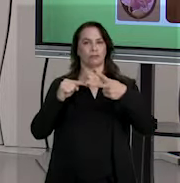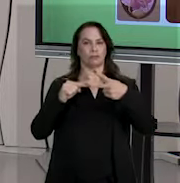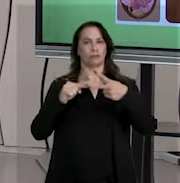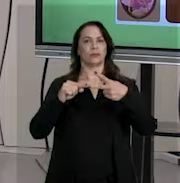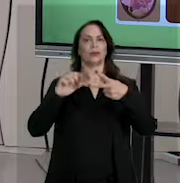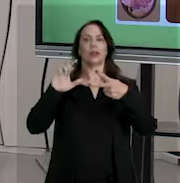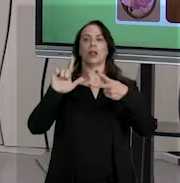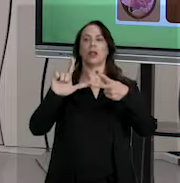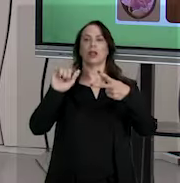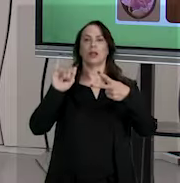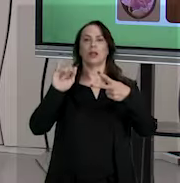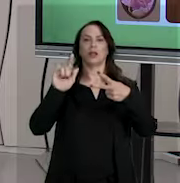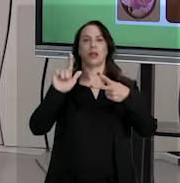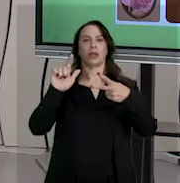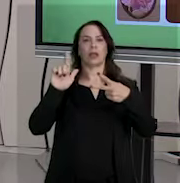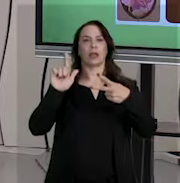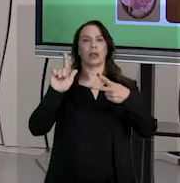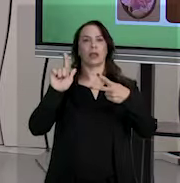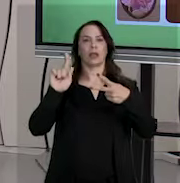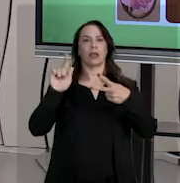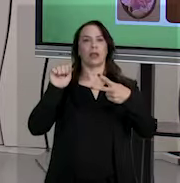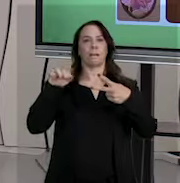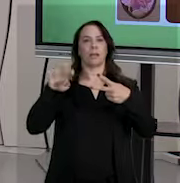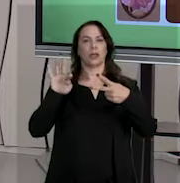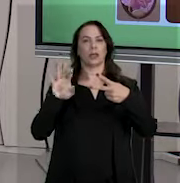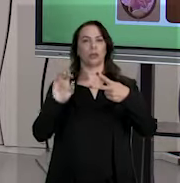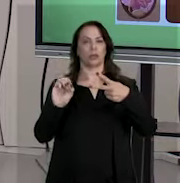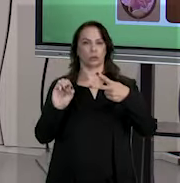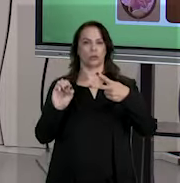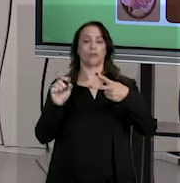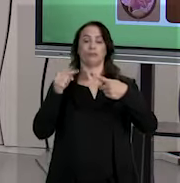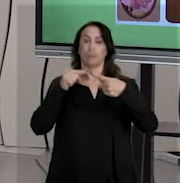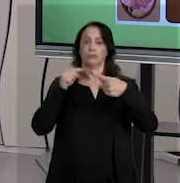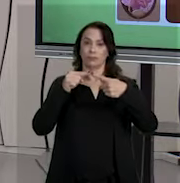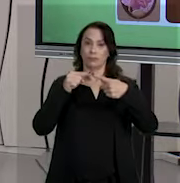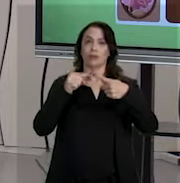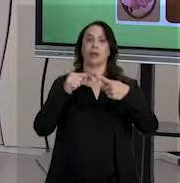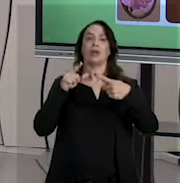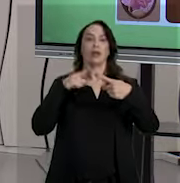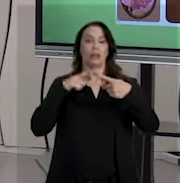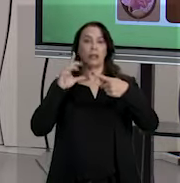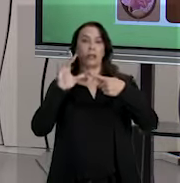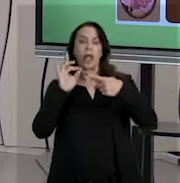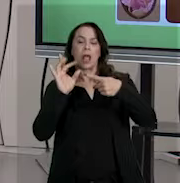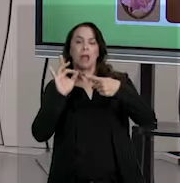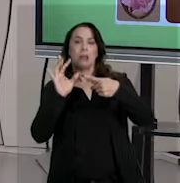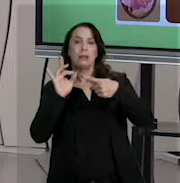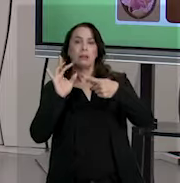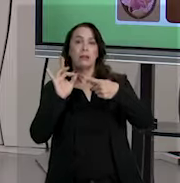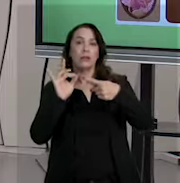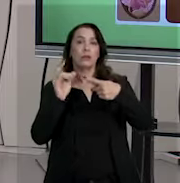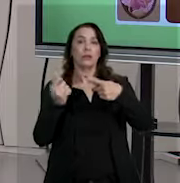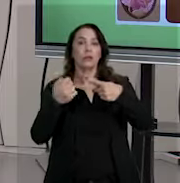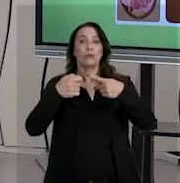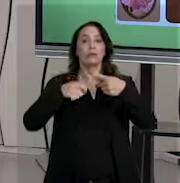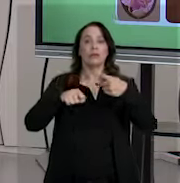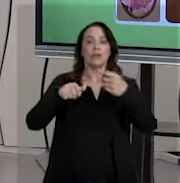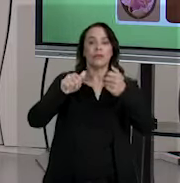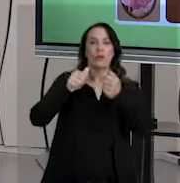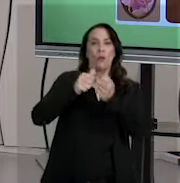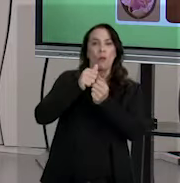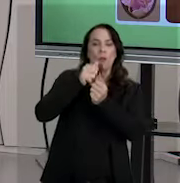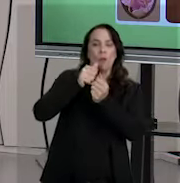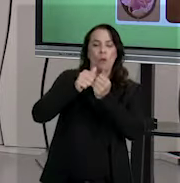senão fica parecendo que tá enferrujado. À medida que a gente vai envelhecendo, essas articulações vão piorando, elas vão ficando